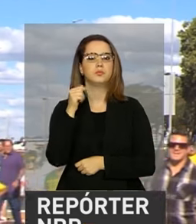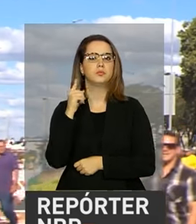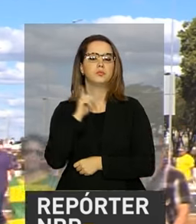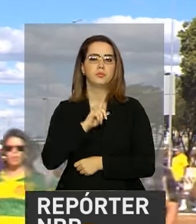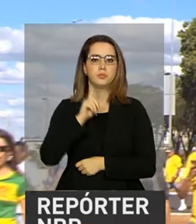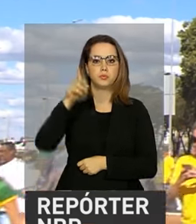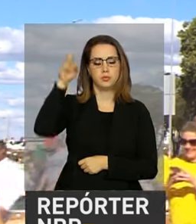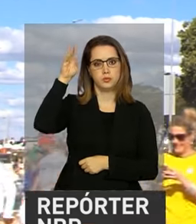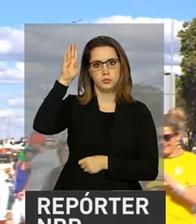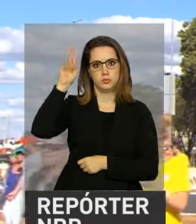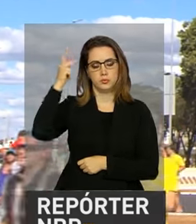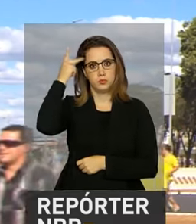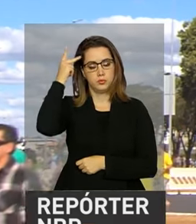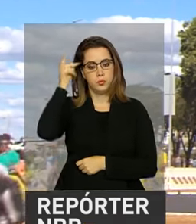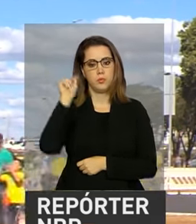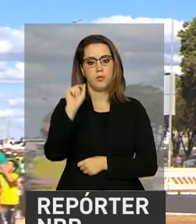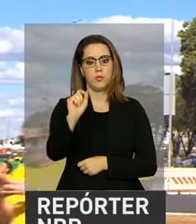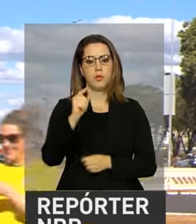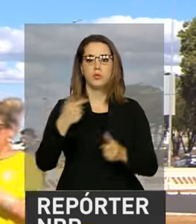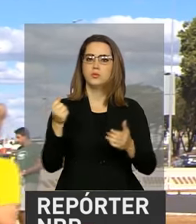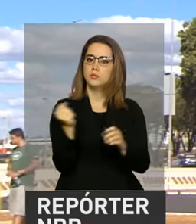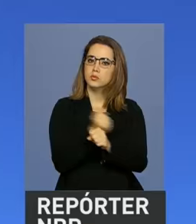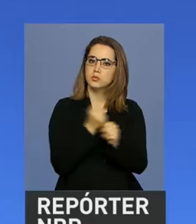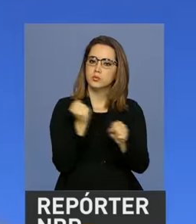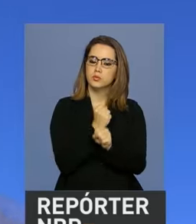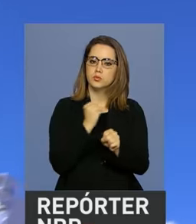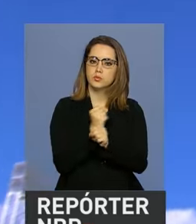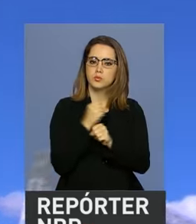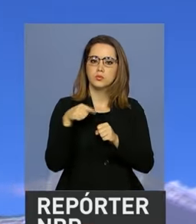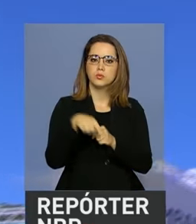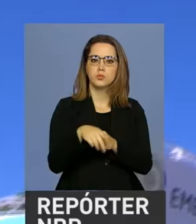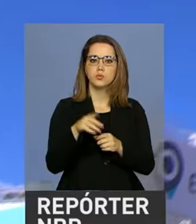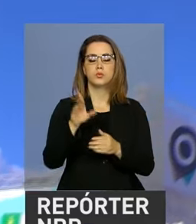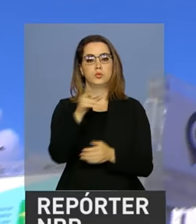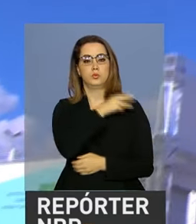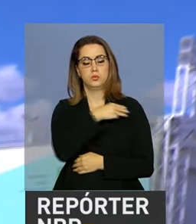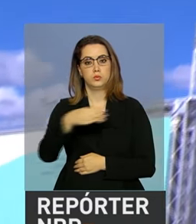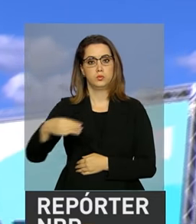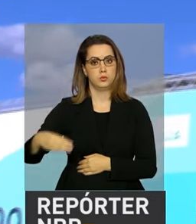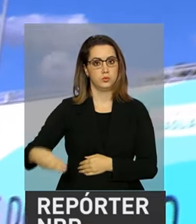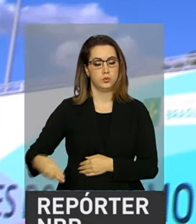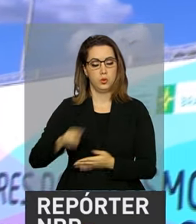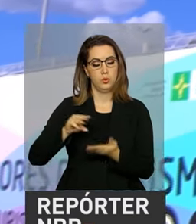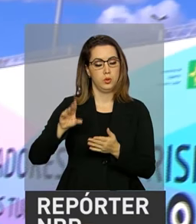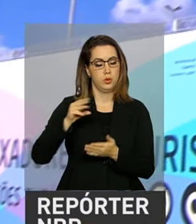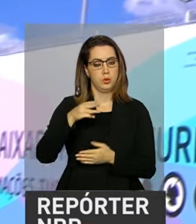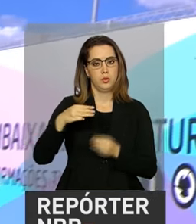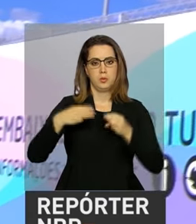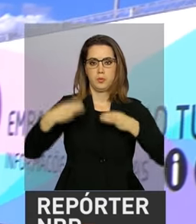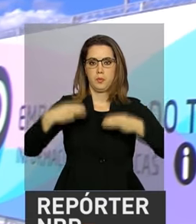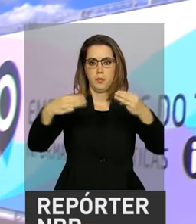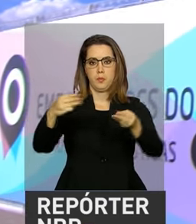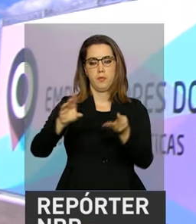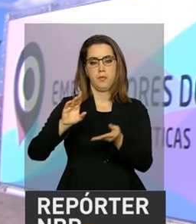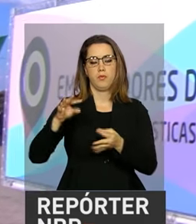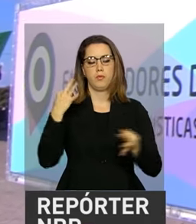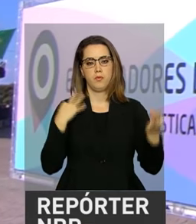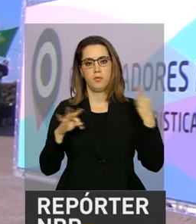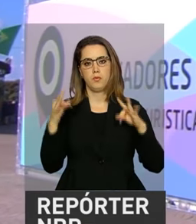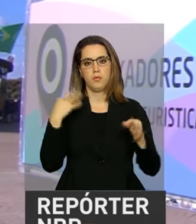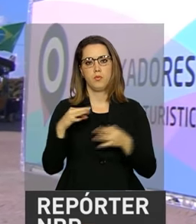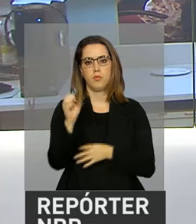ampliação e construção das unidades em todo o país o Ministério do Turismo investiu R 89 milhões deais nos